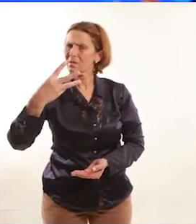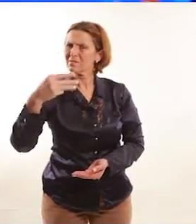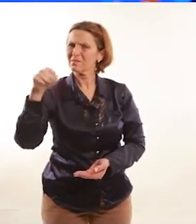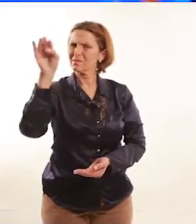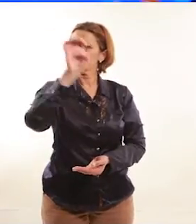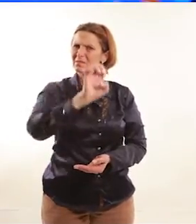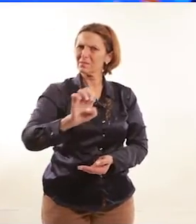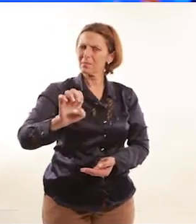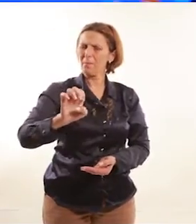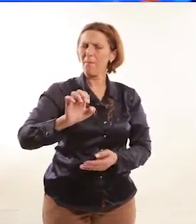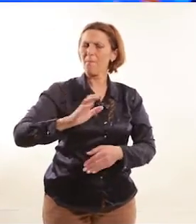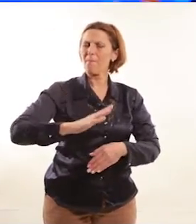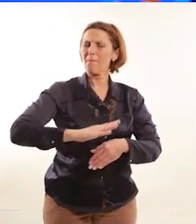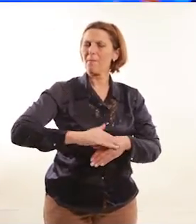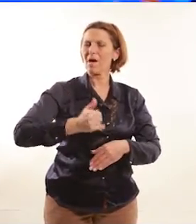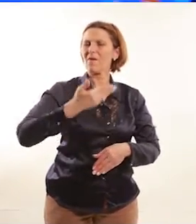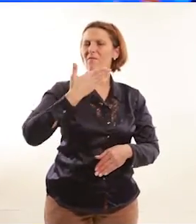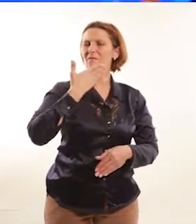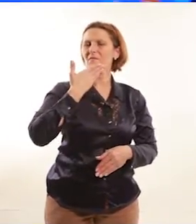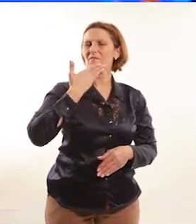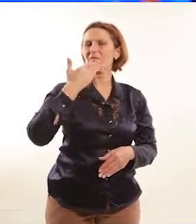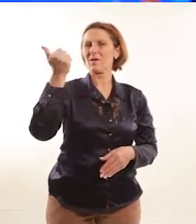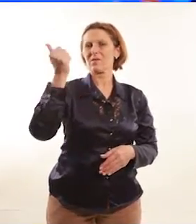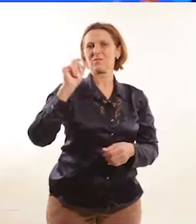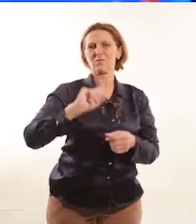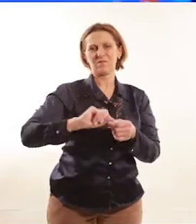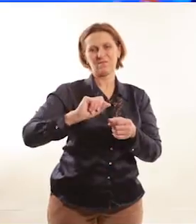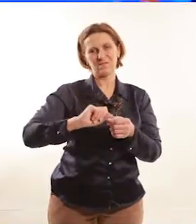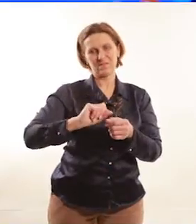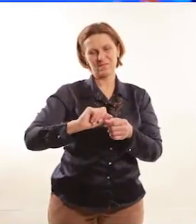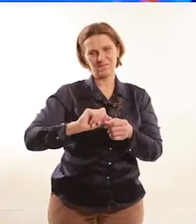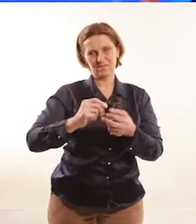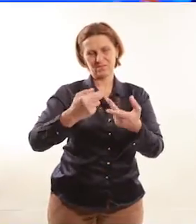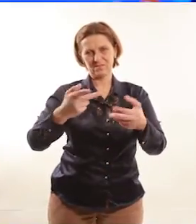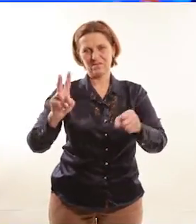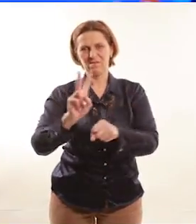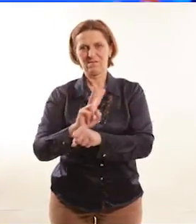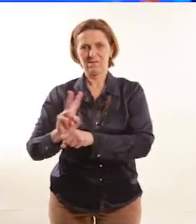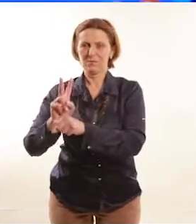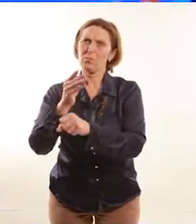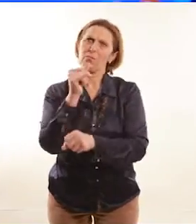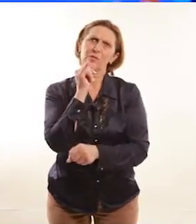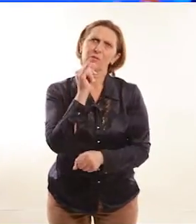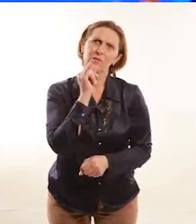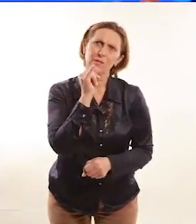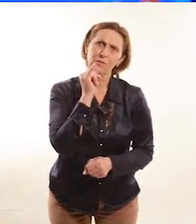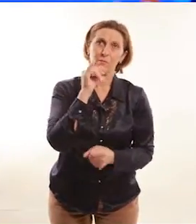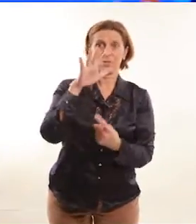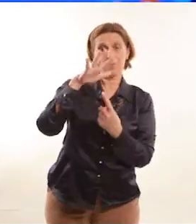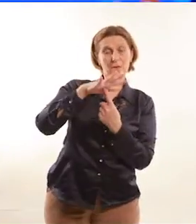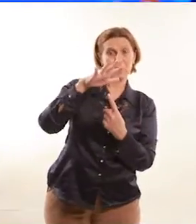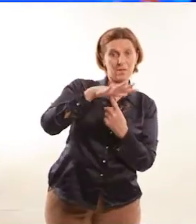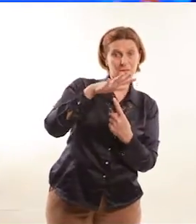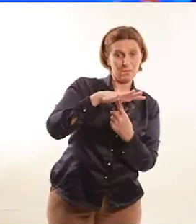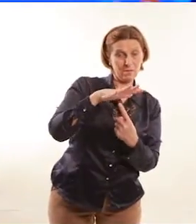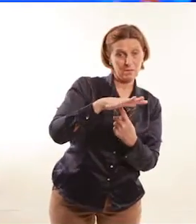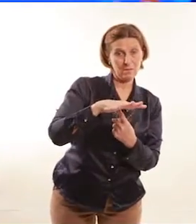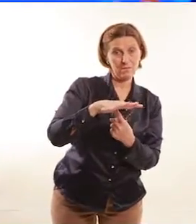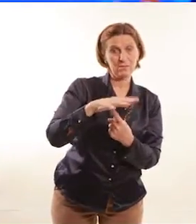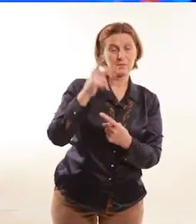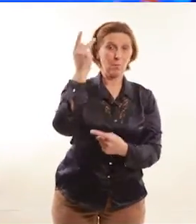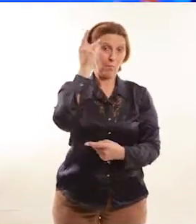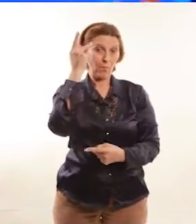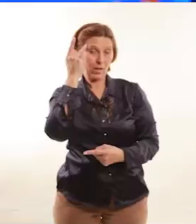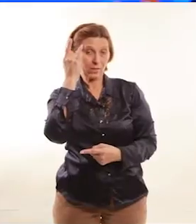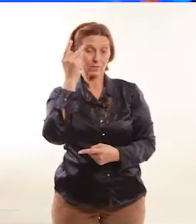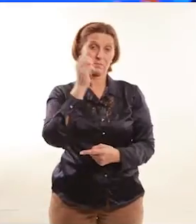considera uma maior facilidade da operacionalização das ações da vigilância. Então, por exemplo, o estado do Paraná, o estado de